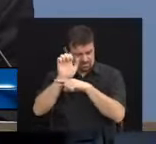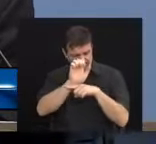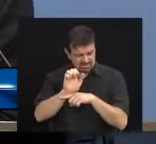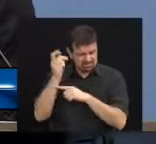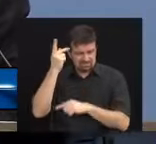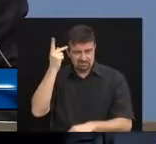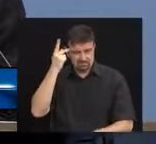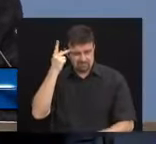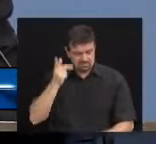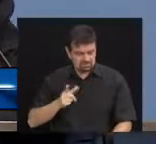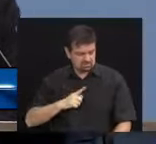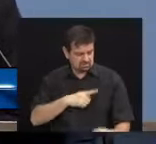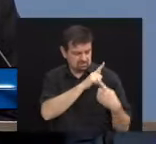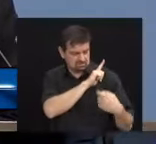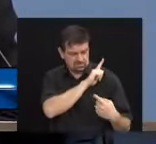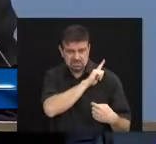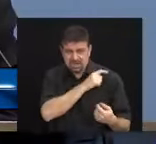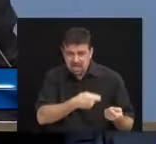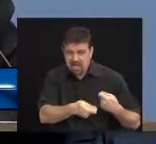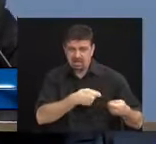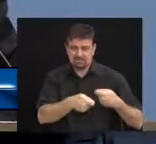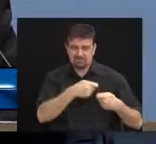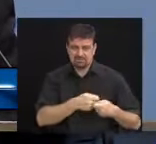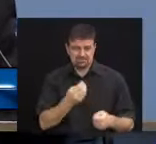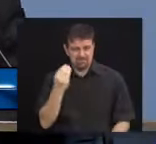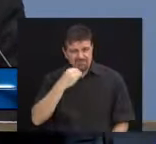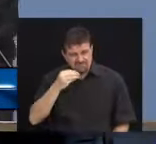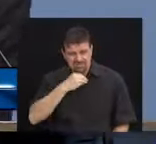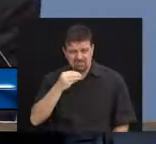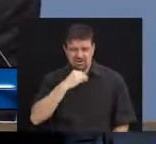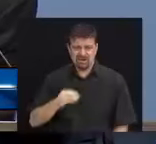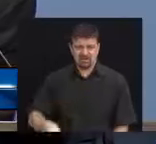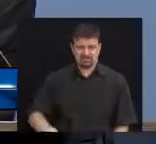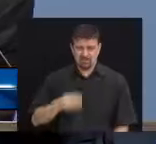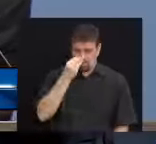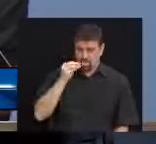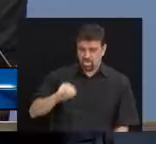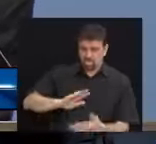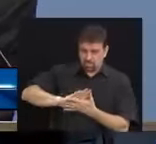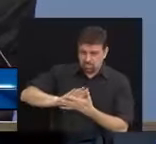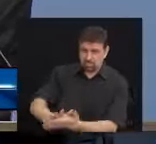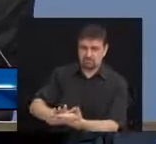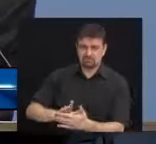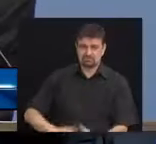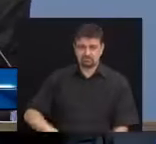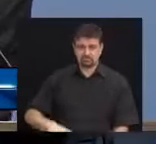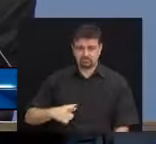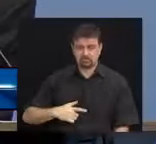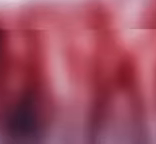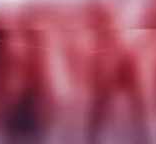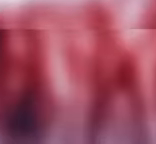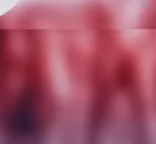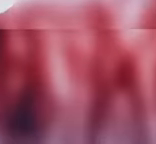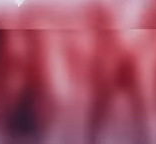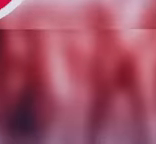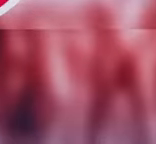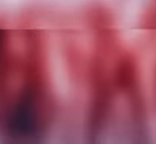sendo gerenciado, administrado aqui na nossa cidade, especialmente na Escola Estadual da Vila Olímpia.